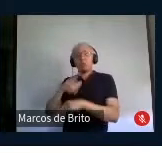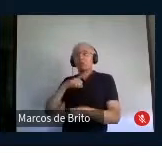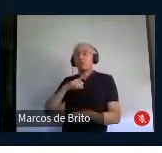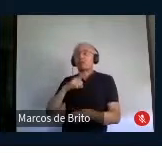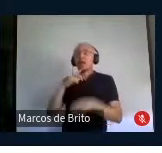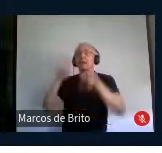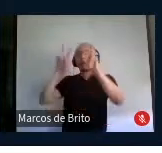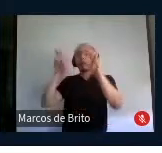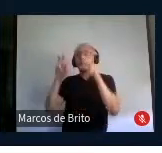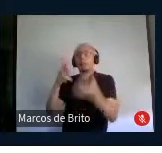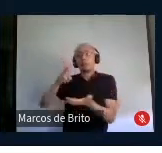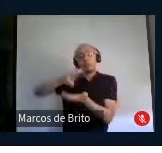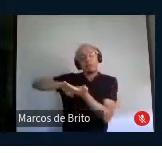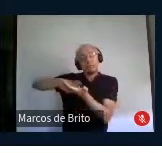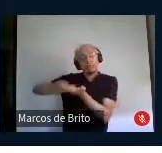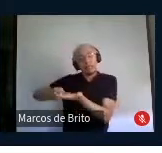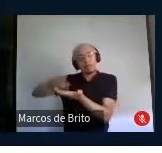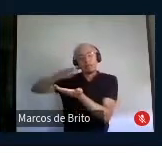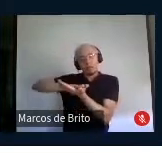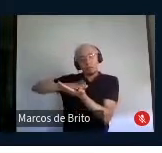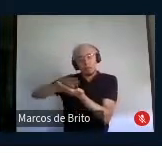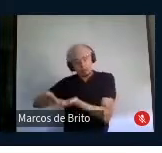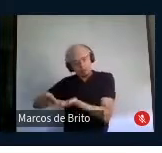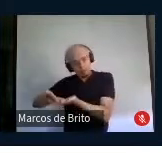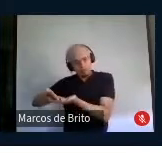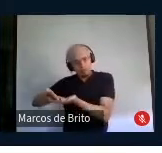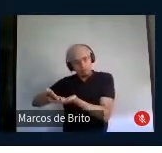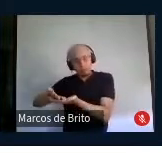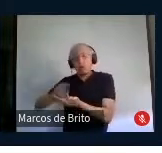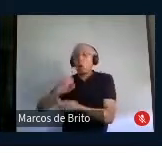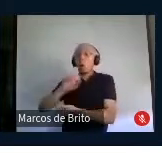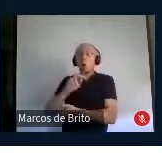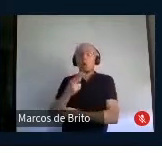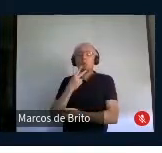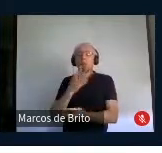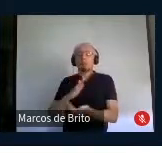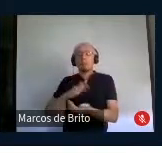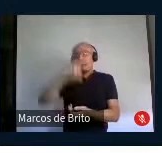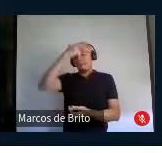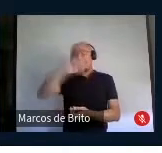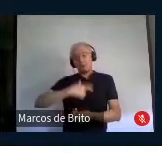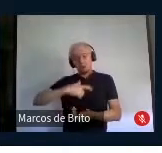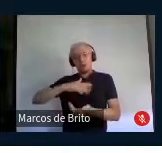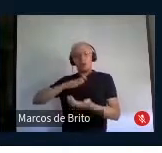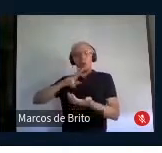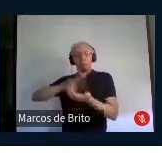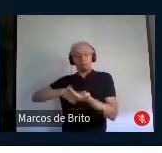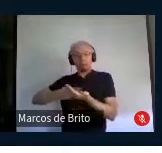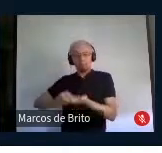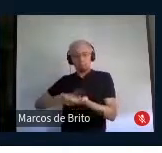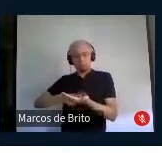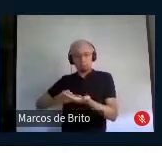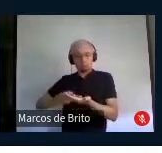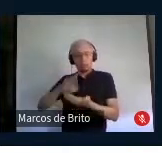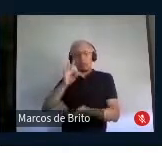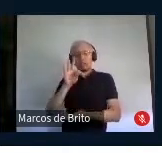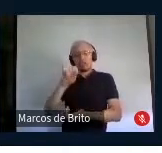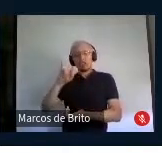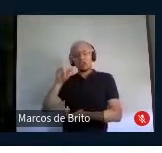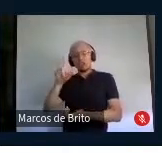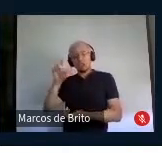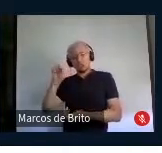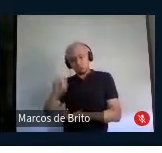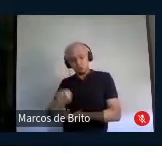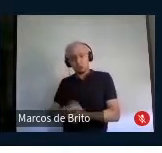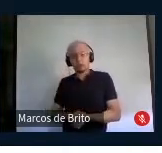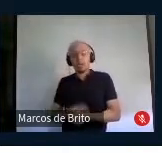termos tradução e interpretação ou tradutor e intérprete. Eles estão ligados à área dos